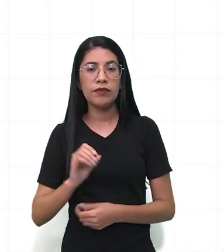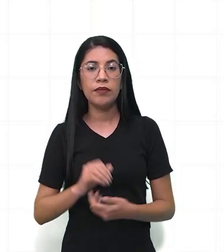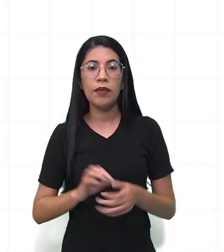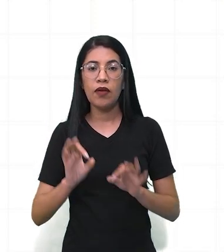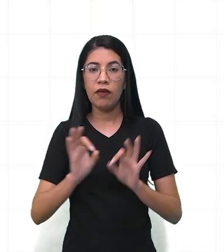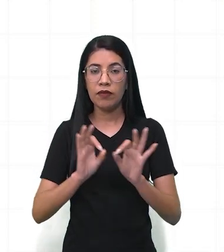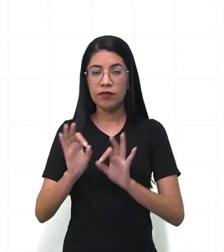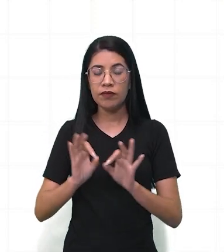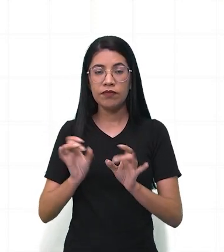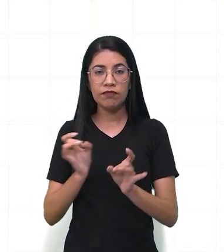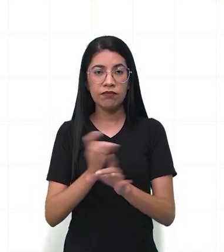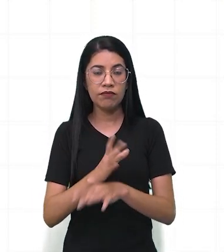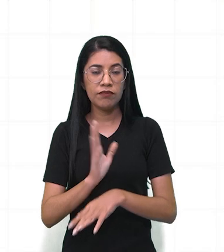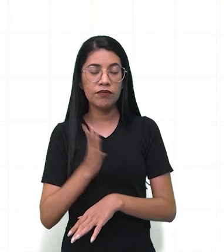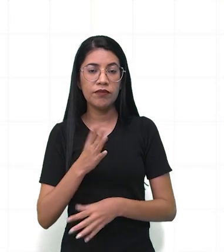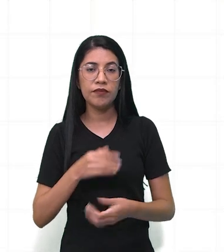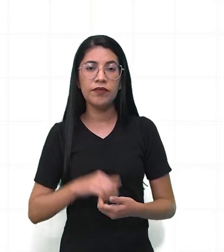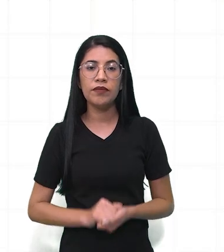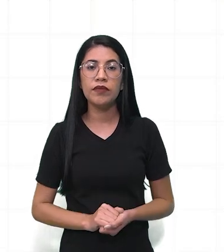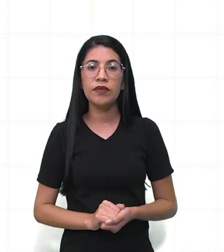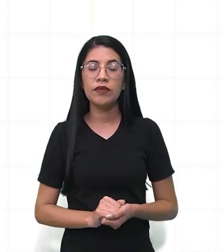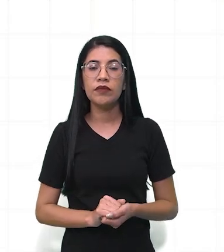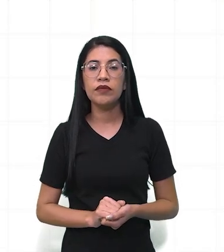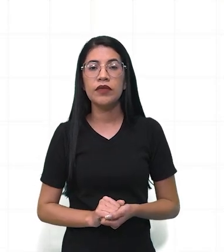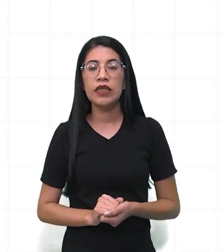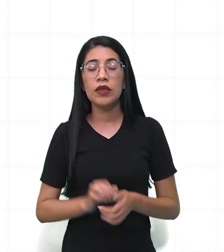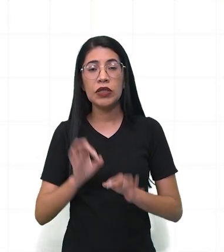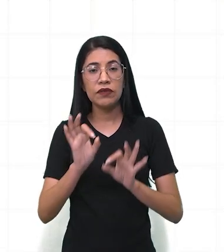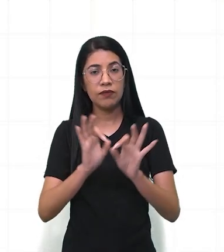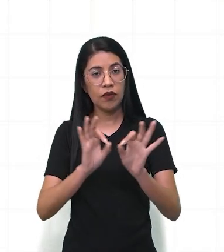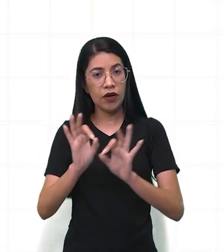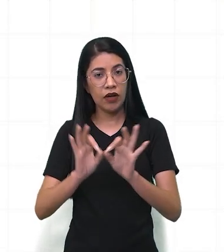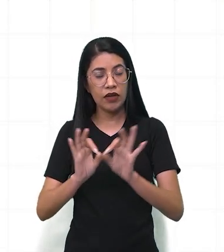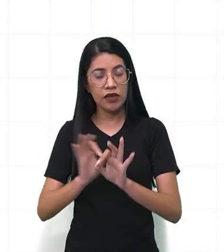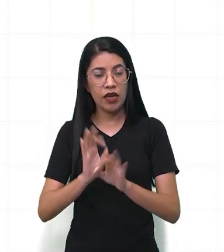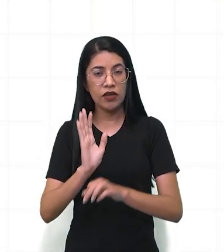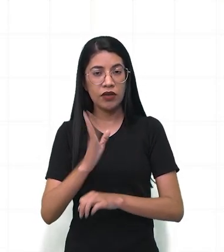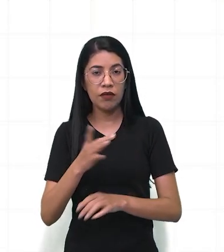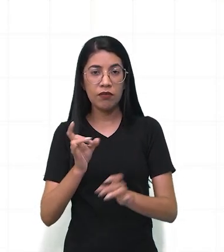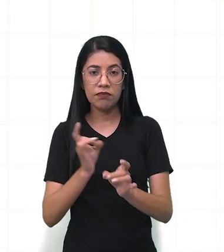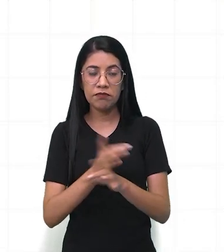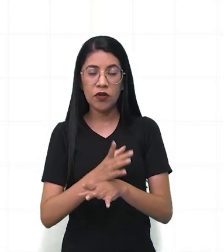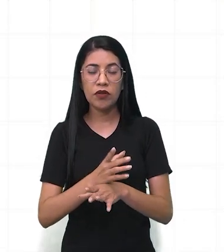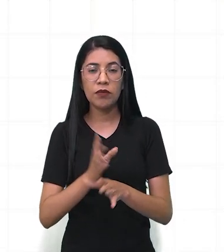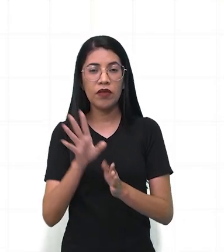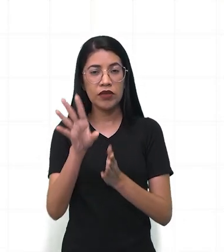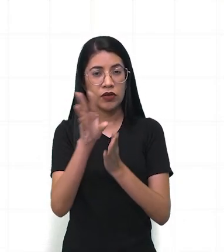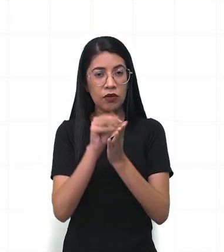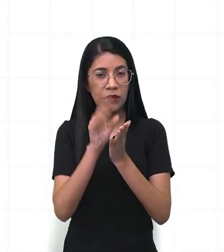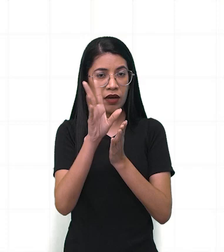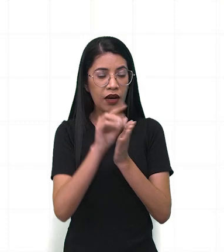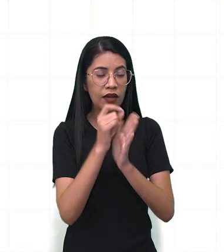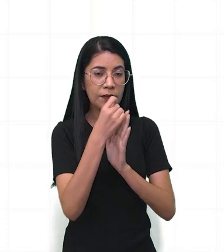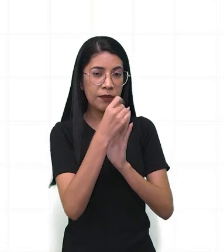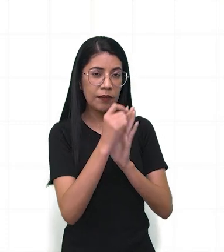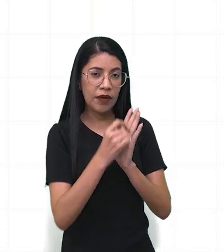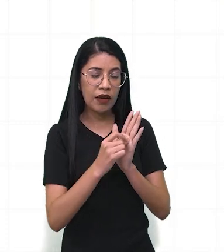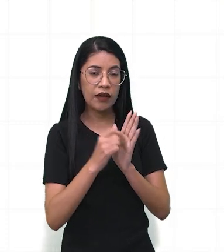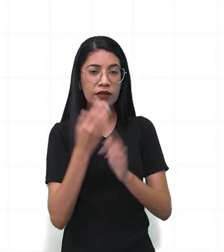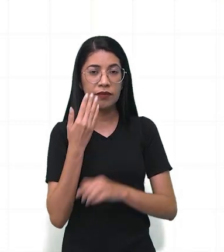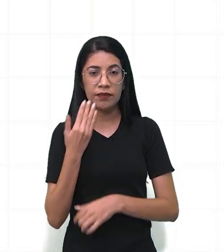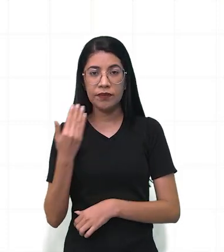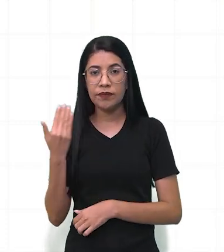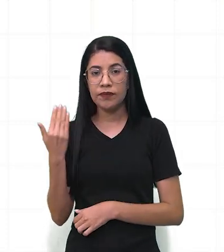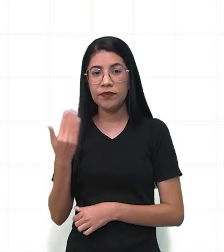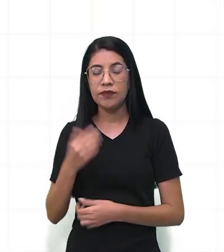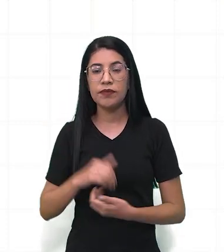forma bem aqui organizada, para que você possa fazer as suas anotações, olhem aqui na nossa cartela. Agora, a gente só